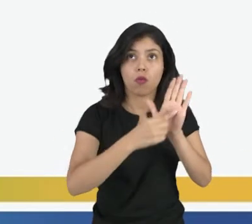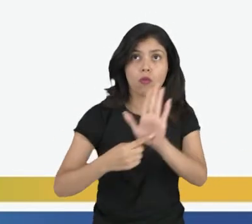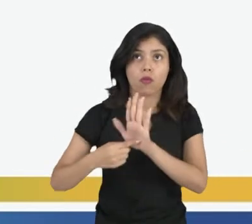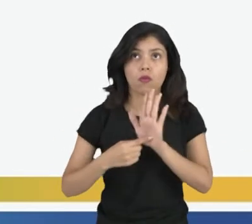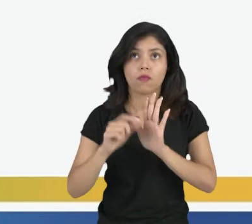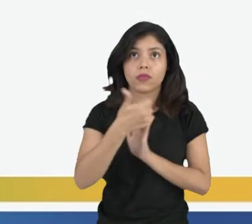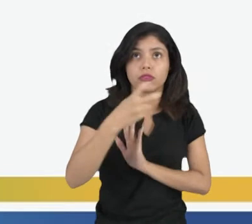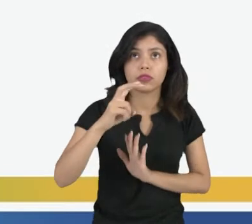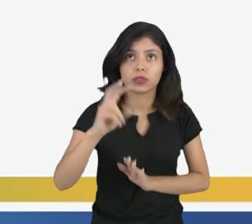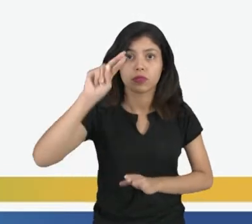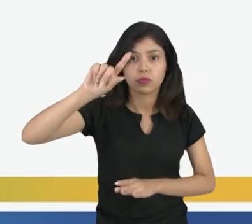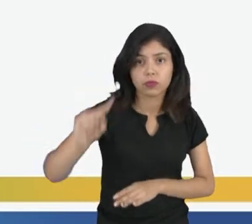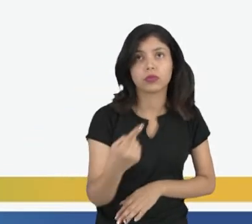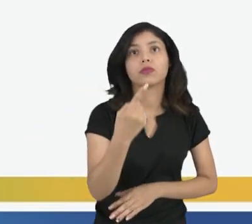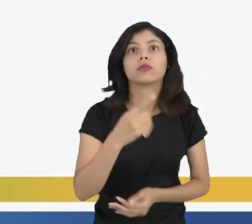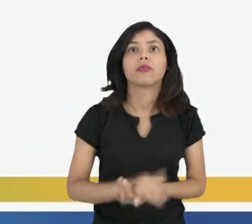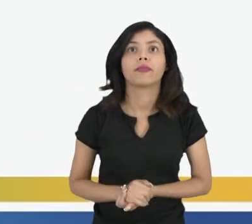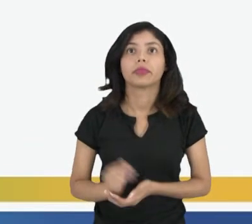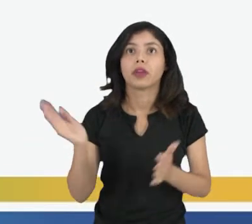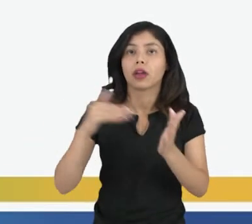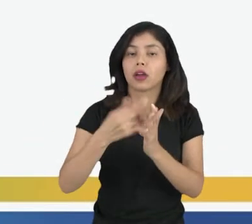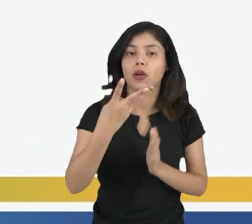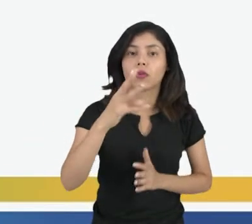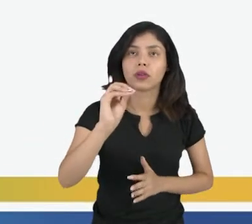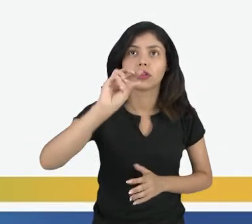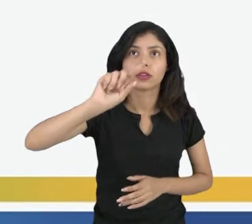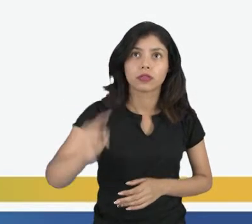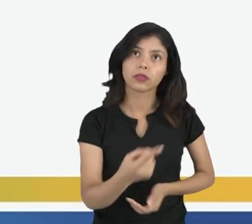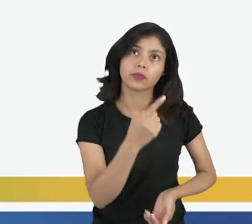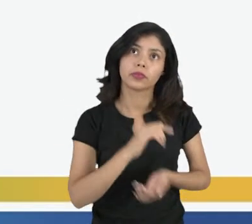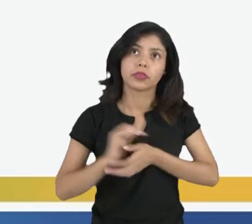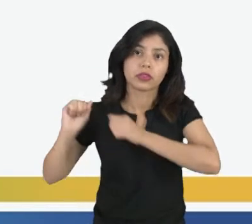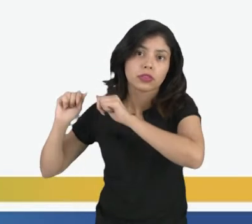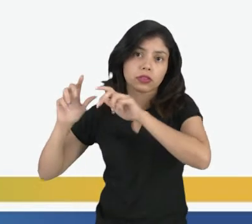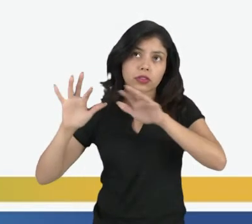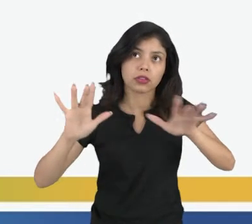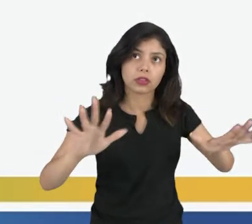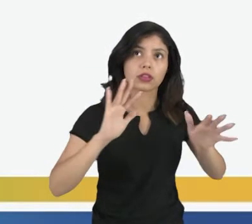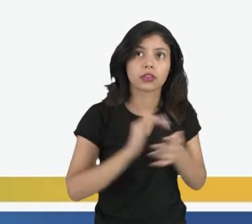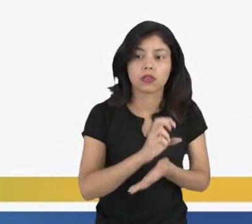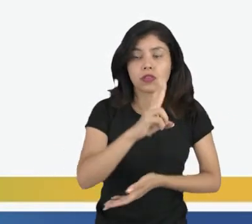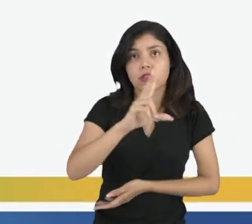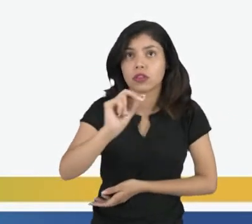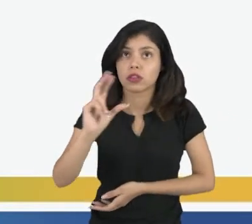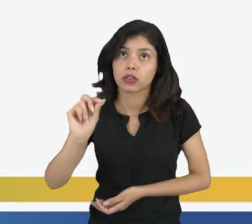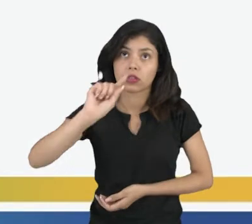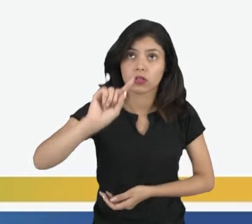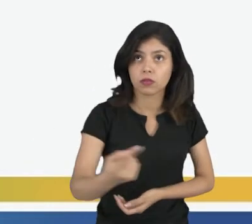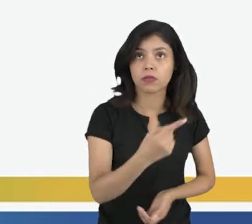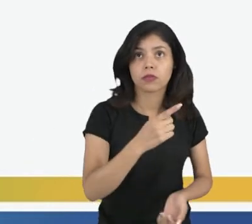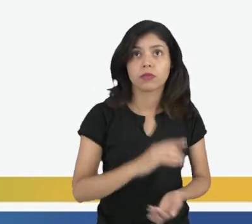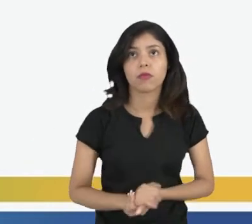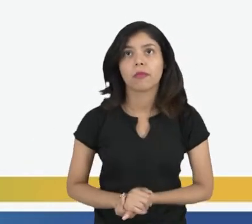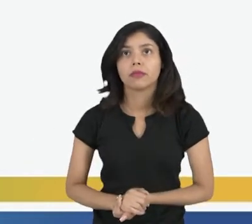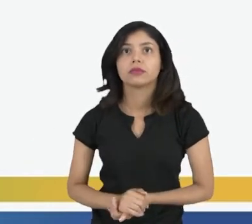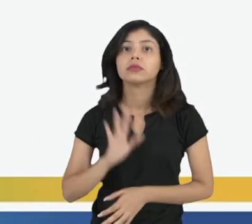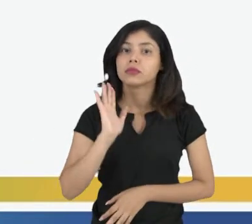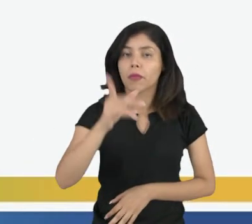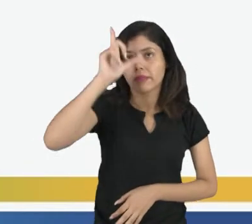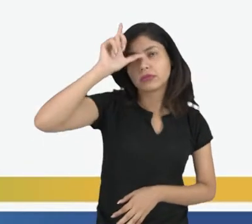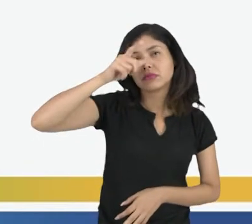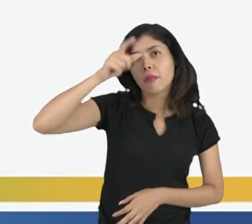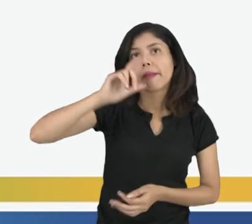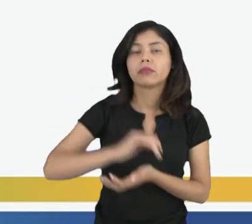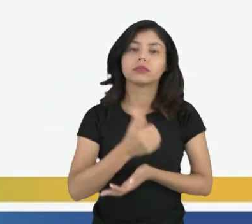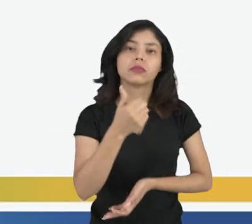variam entre 25 milhões a 40 milhões de curdos espalhados por uma área de 500 mil km quadrados na já